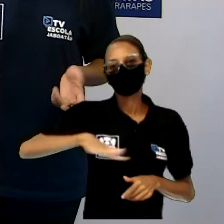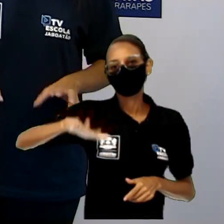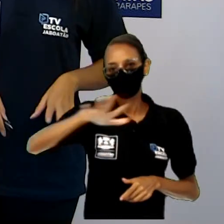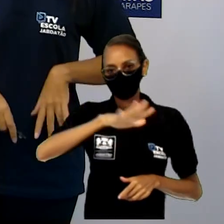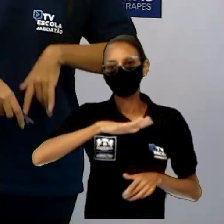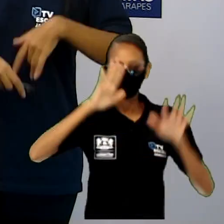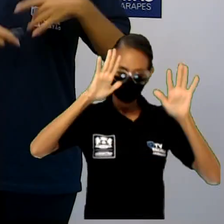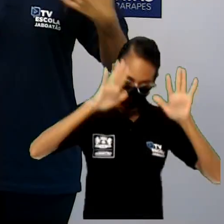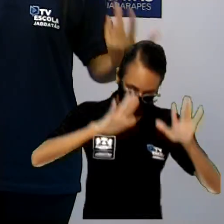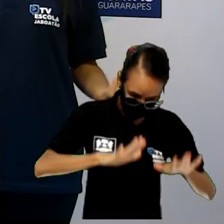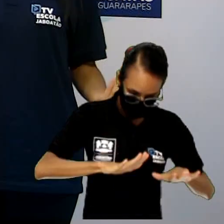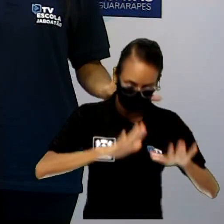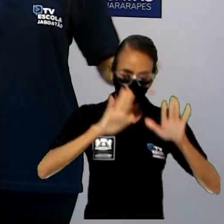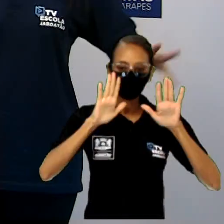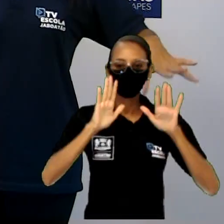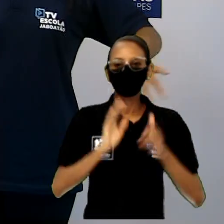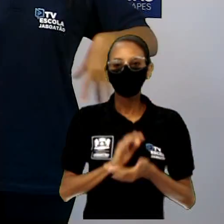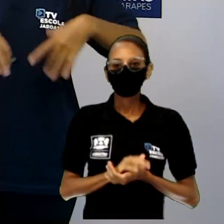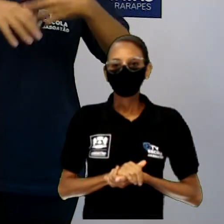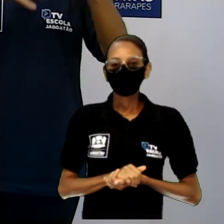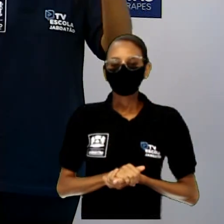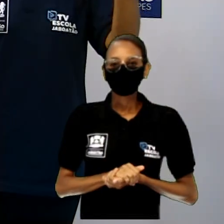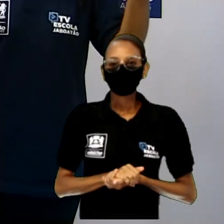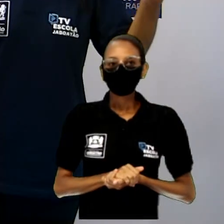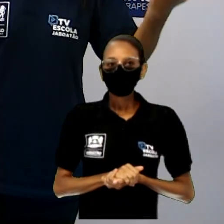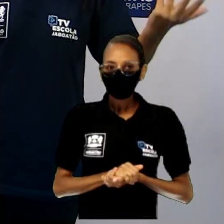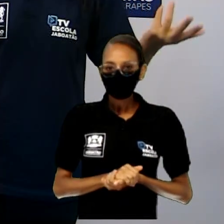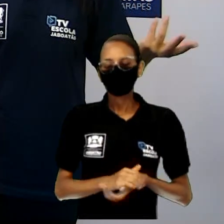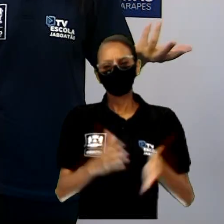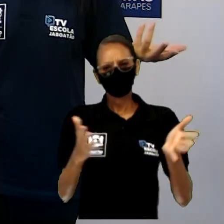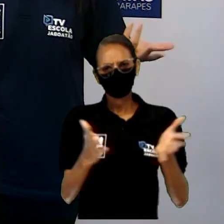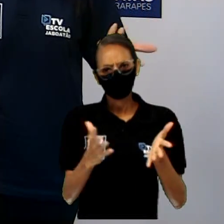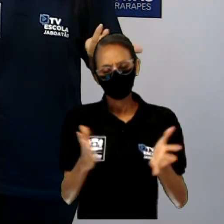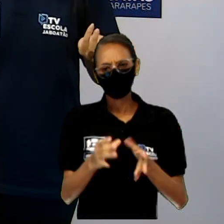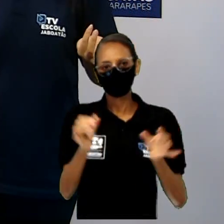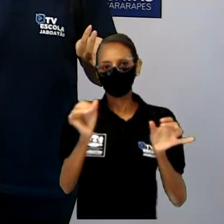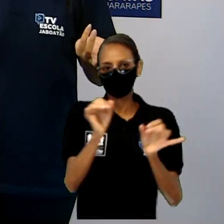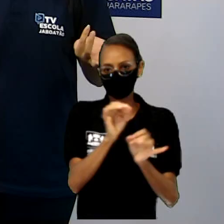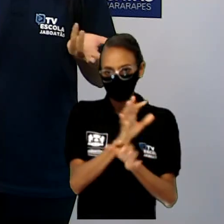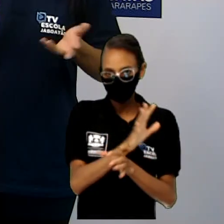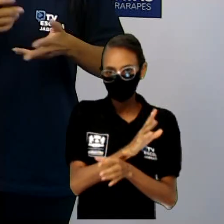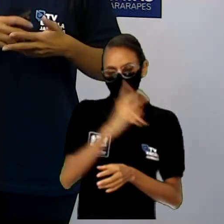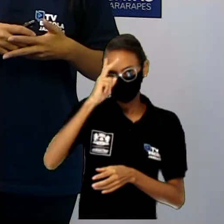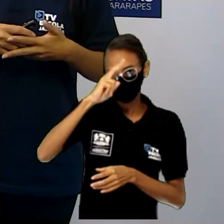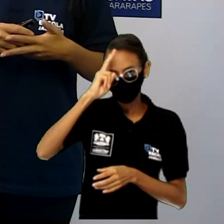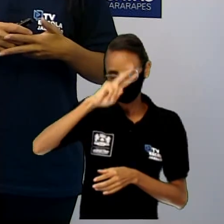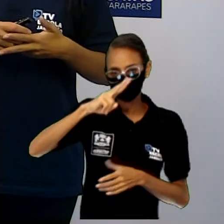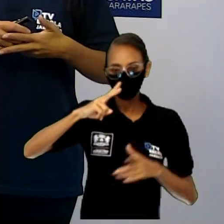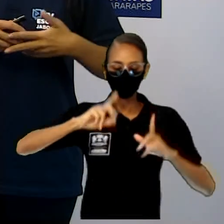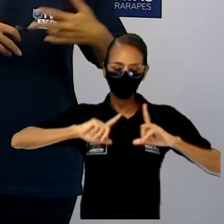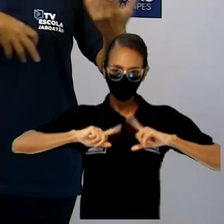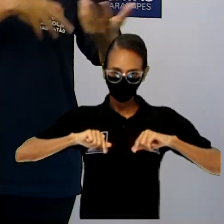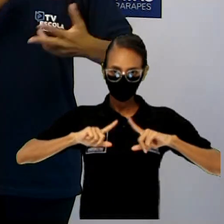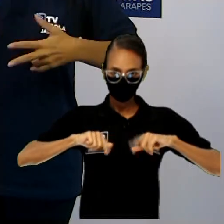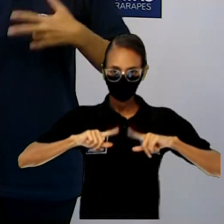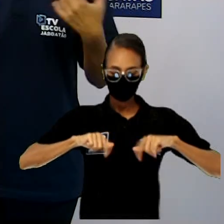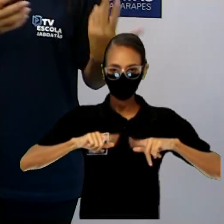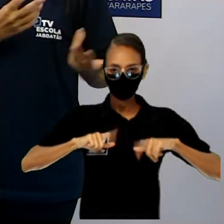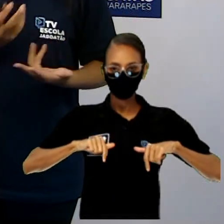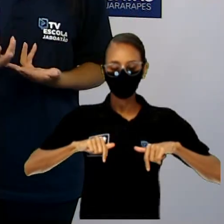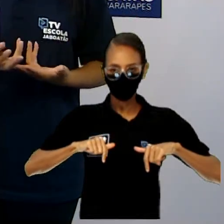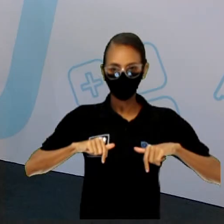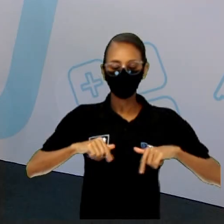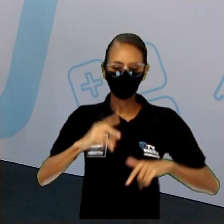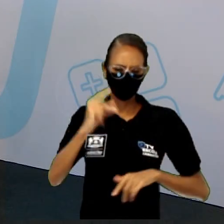tá? E aí, a gente encerrando esse capítulo aí da história hebraica dessa história